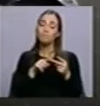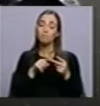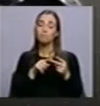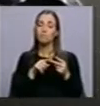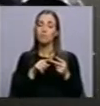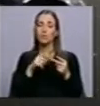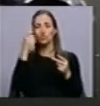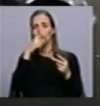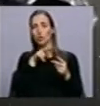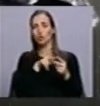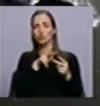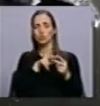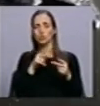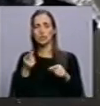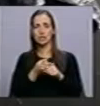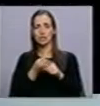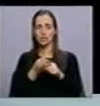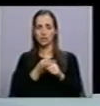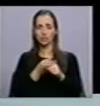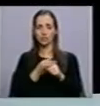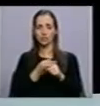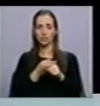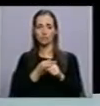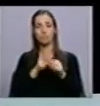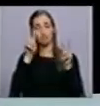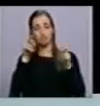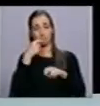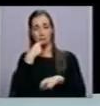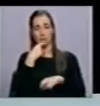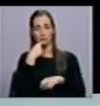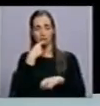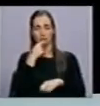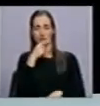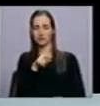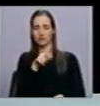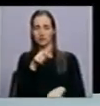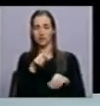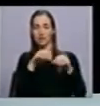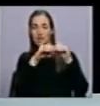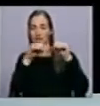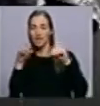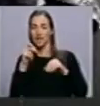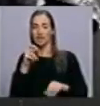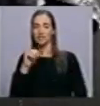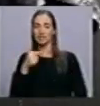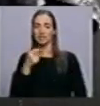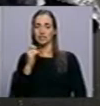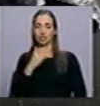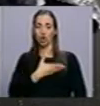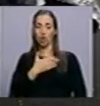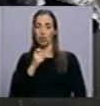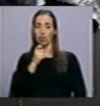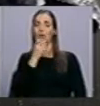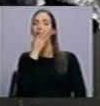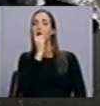duas histórias interessantíssimas sobre estes calhaus e deixa-me já dizer-te, este asteroide interestelar já tem nome, já lhe deram um nome, eu vou ter que